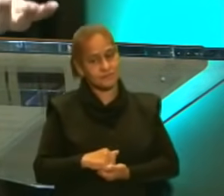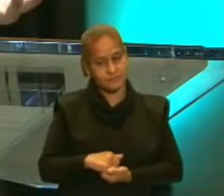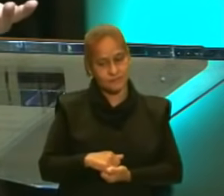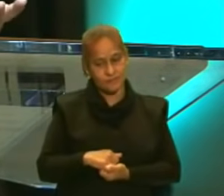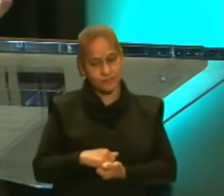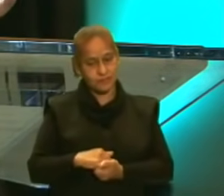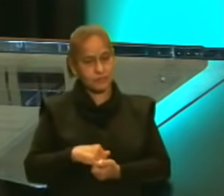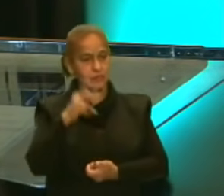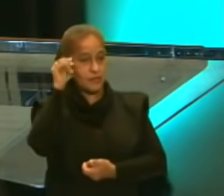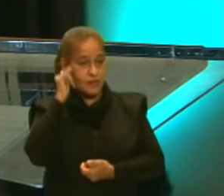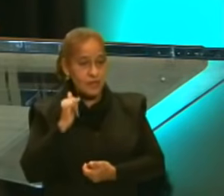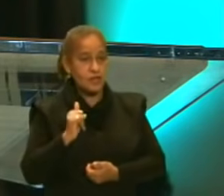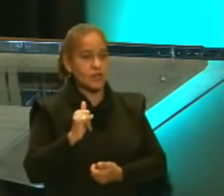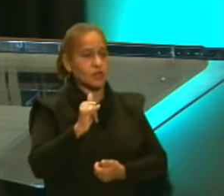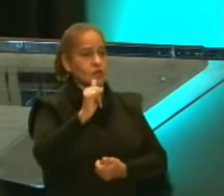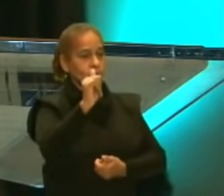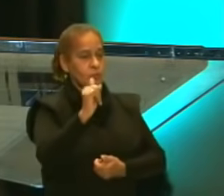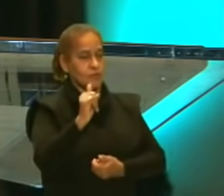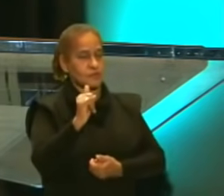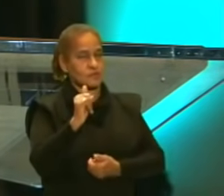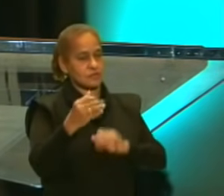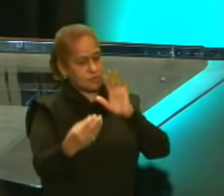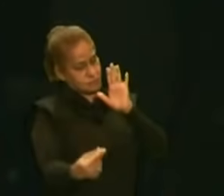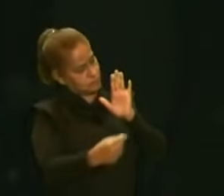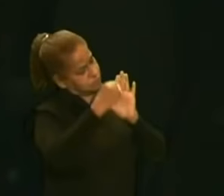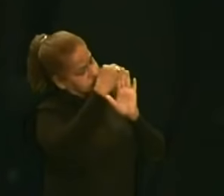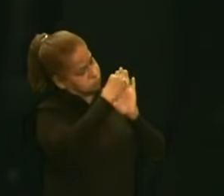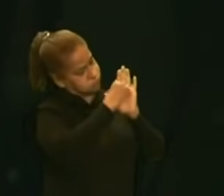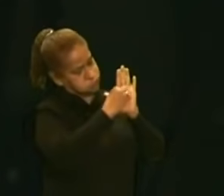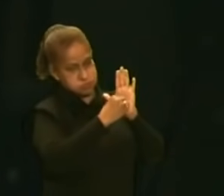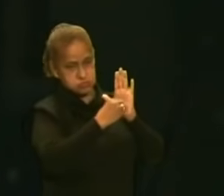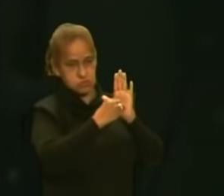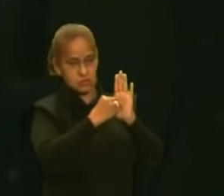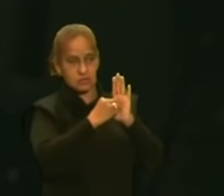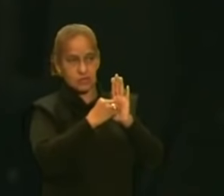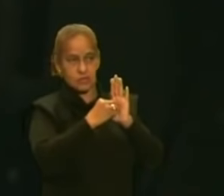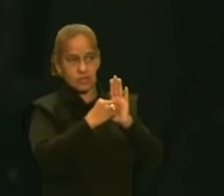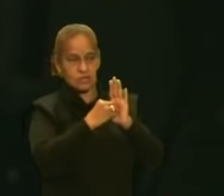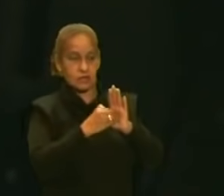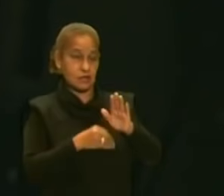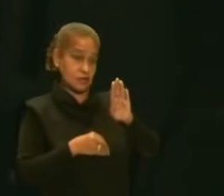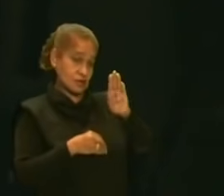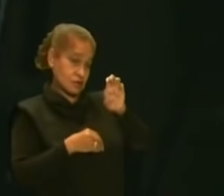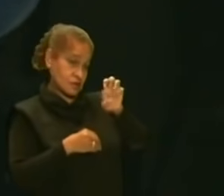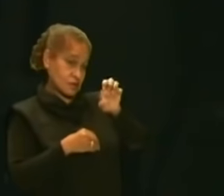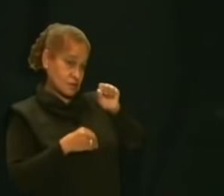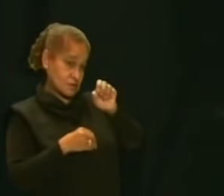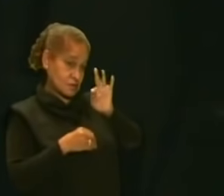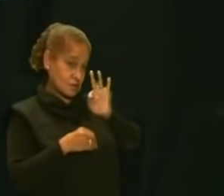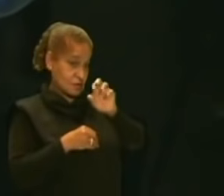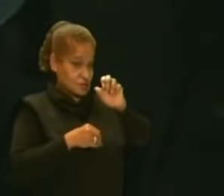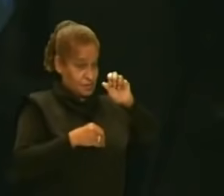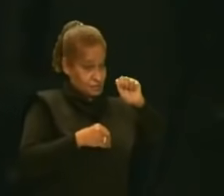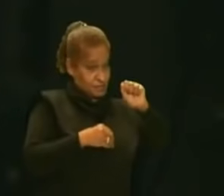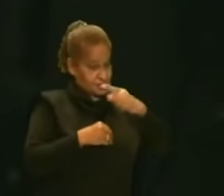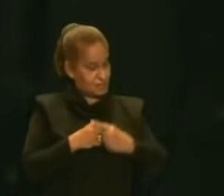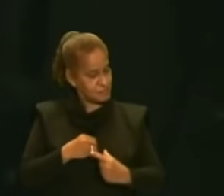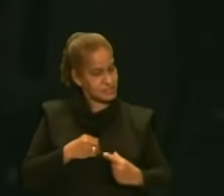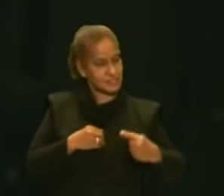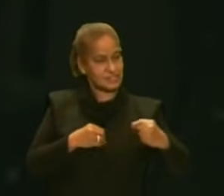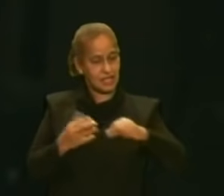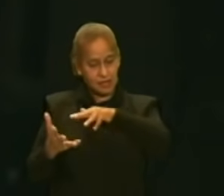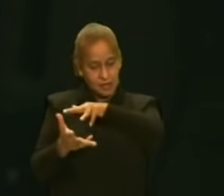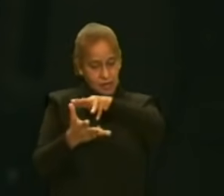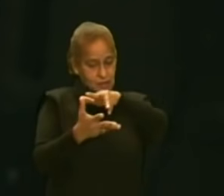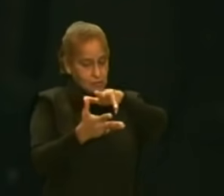são profecias, são colocadas aqui, de que essa é chamada a besta que sai da terra. Tem uma besta que sai do abismo, uma